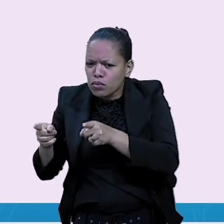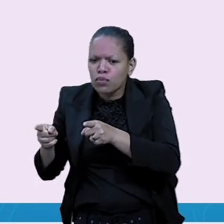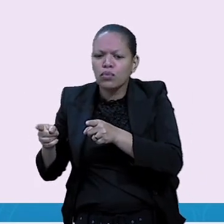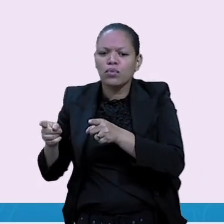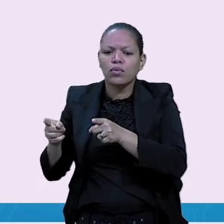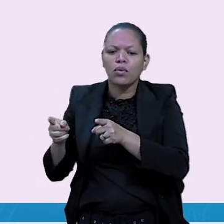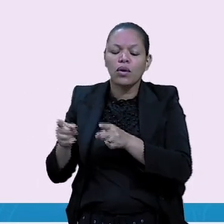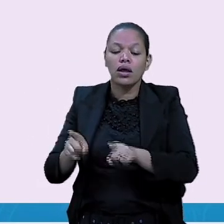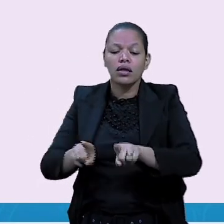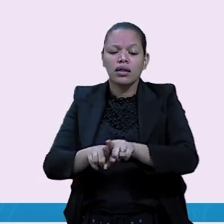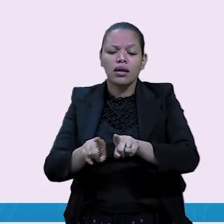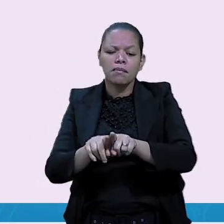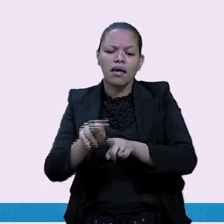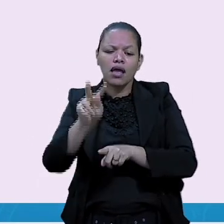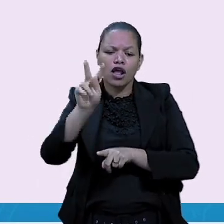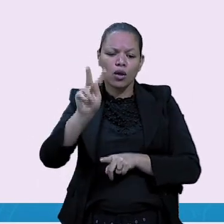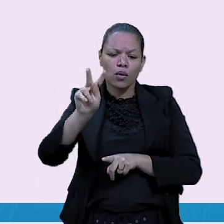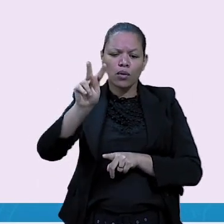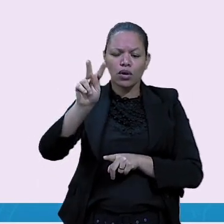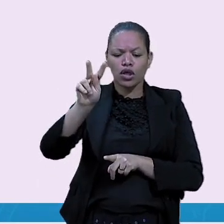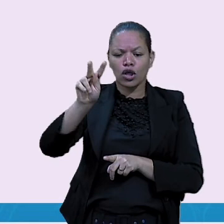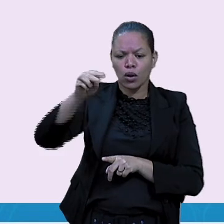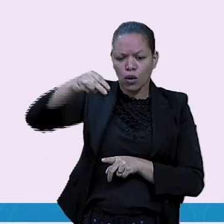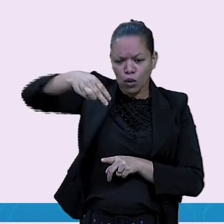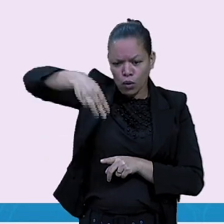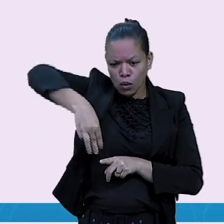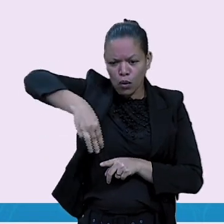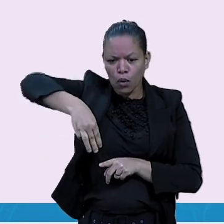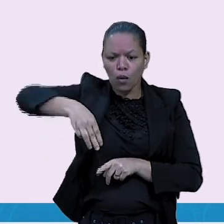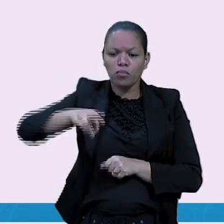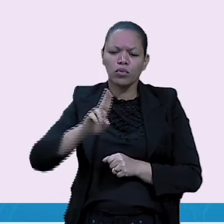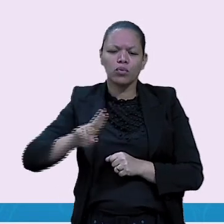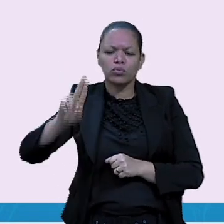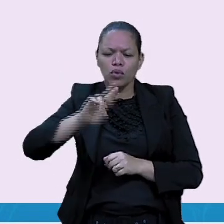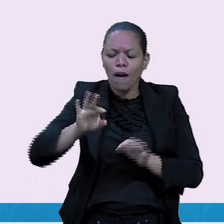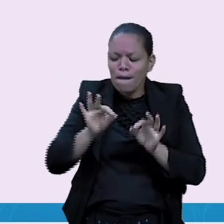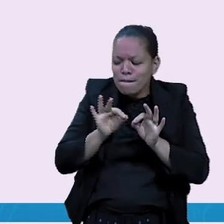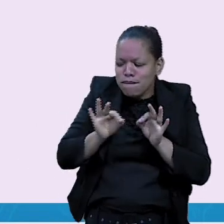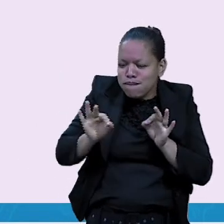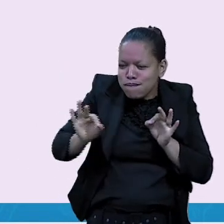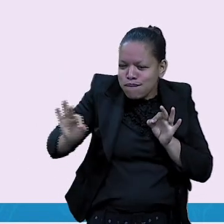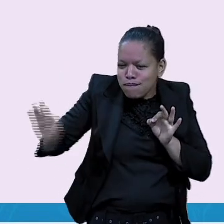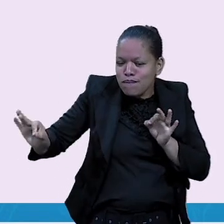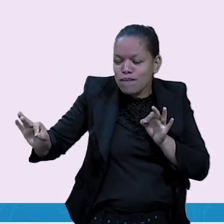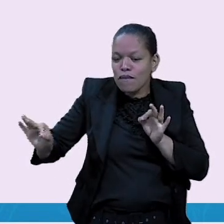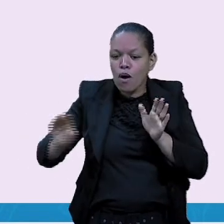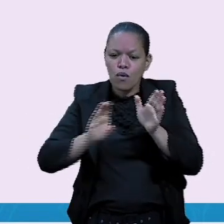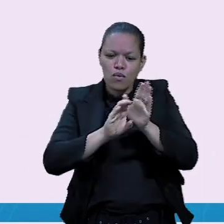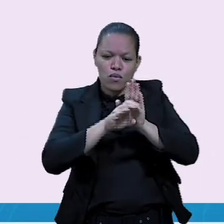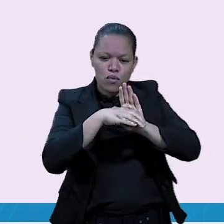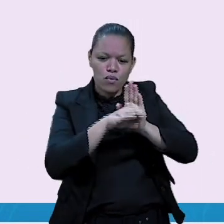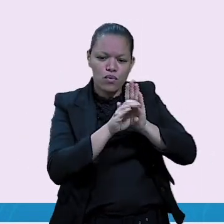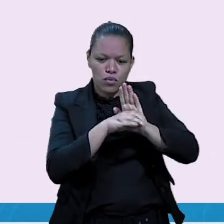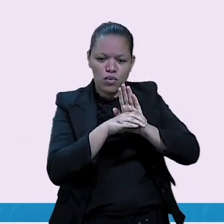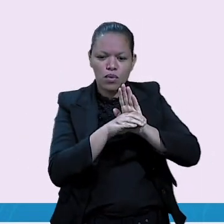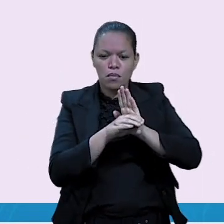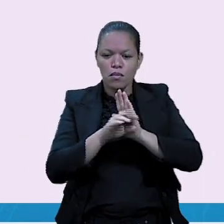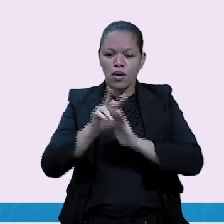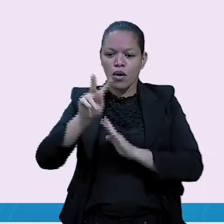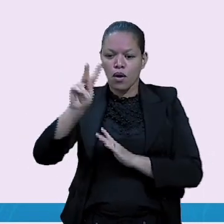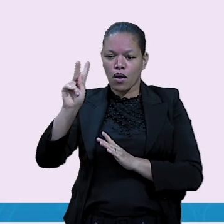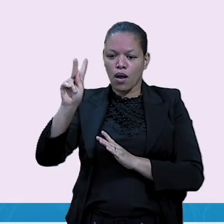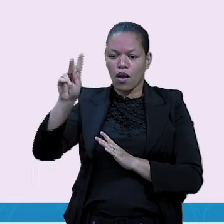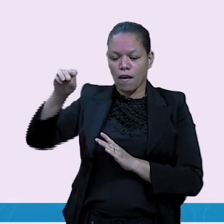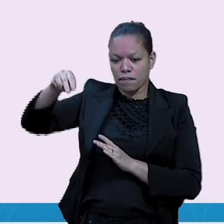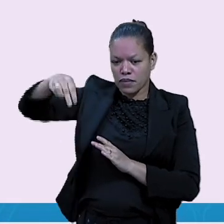cm. E o quilômetro é utilizado para medir grandes distâncias. E o seu símbolo é km. Aí aqui